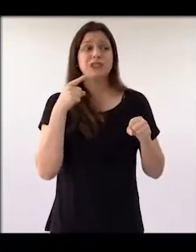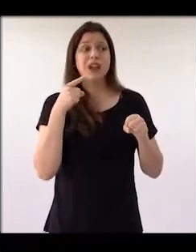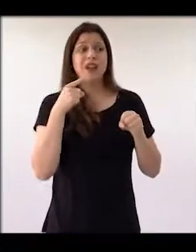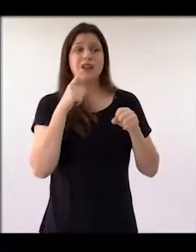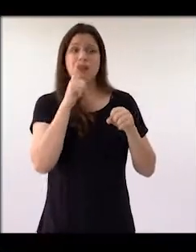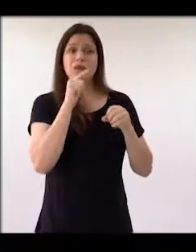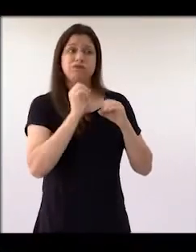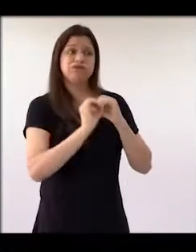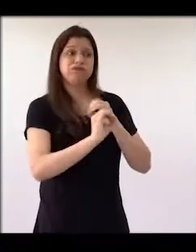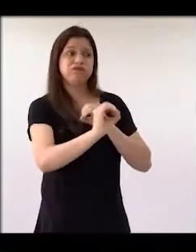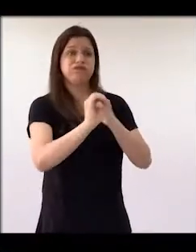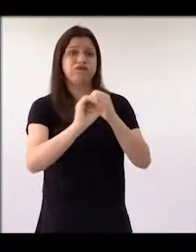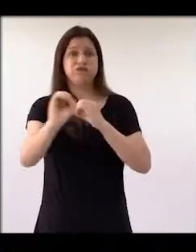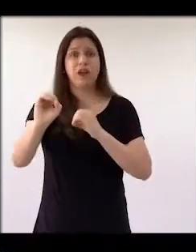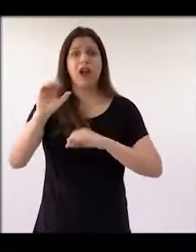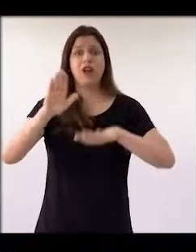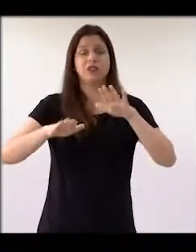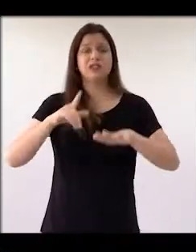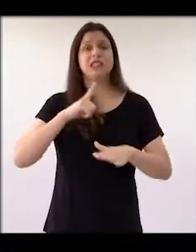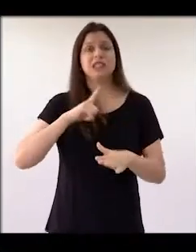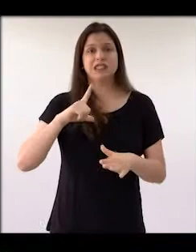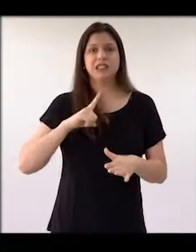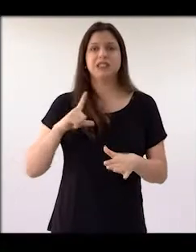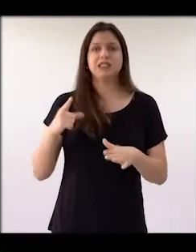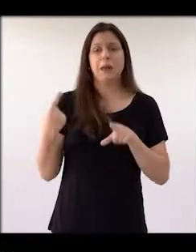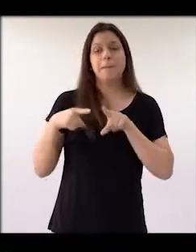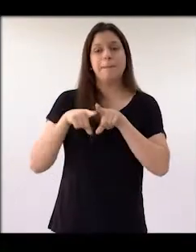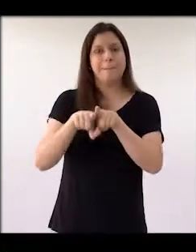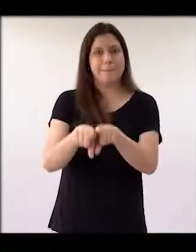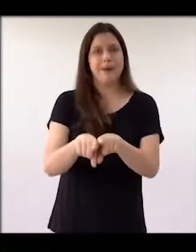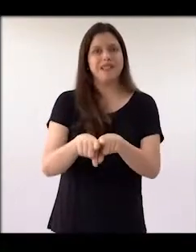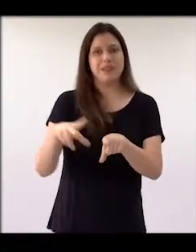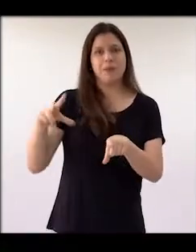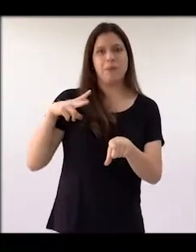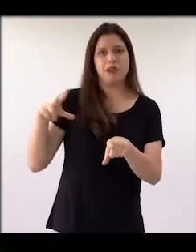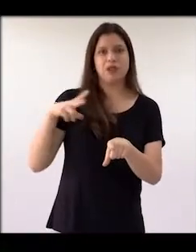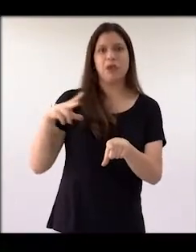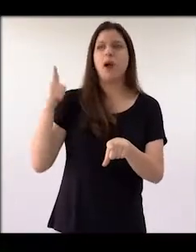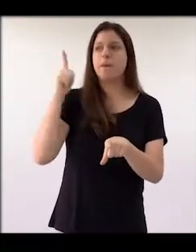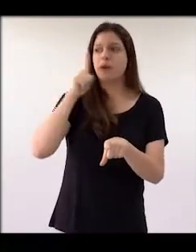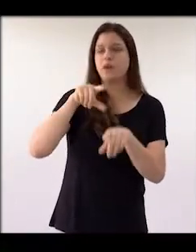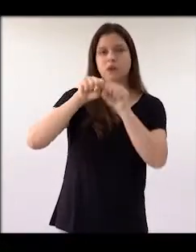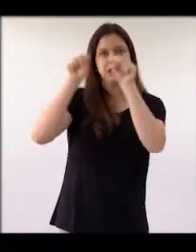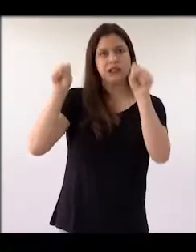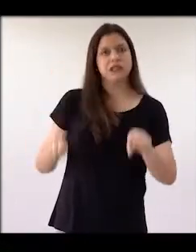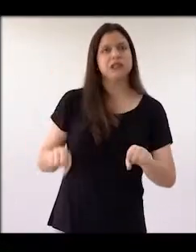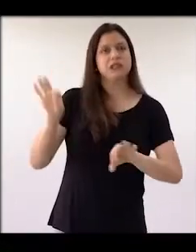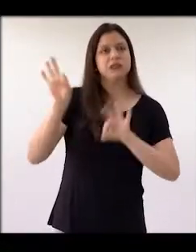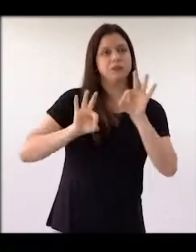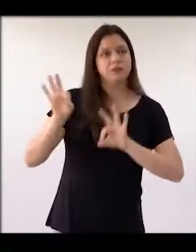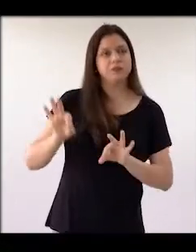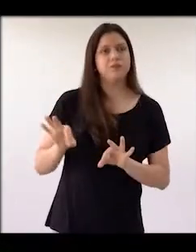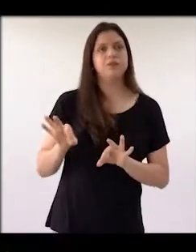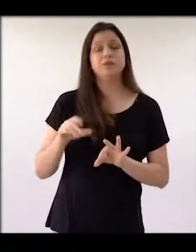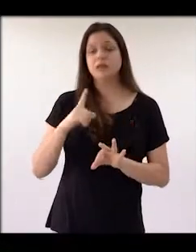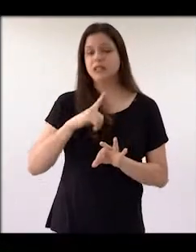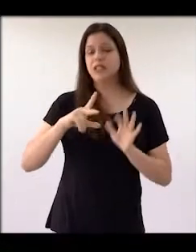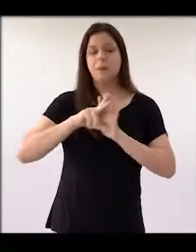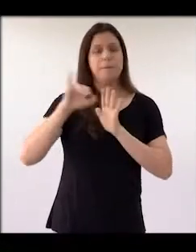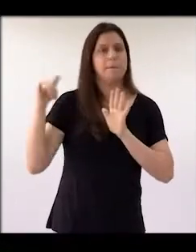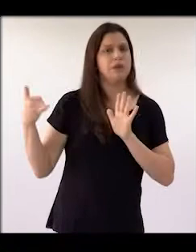todos, né, ele acaba fazendo um consórcio com essas concessionárias privadas para que possa gerir esses sistemas, né? Então, ele tem lá